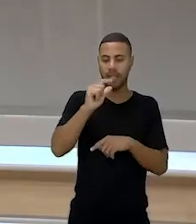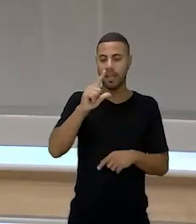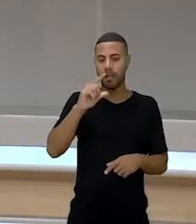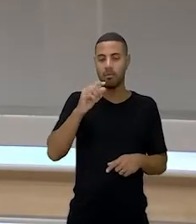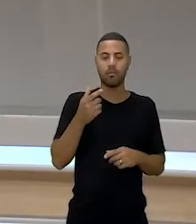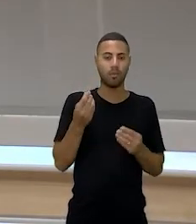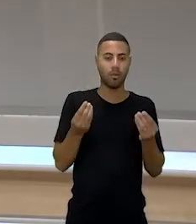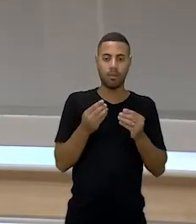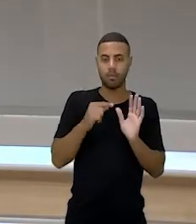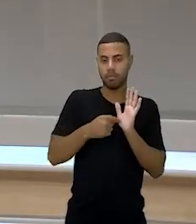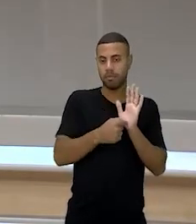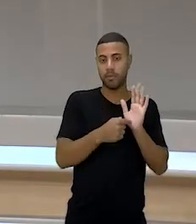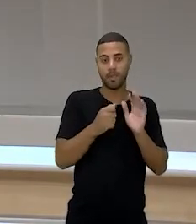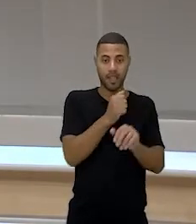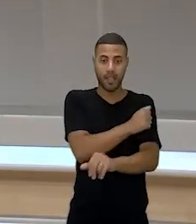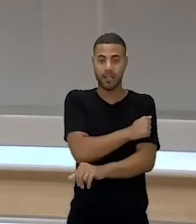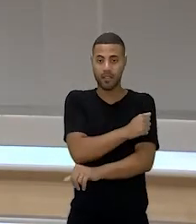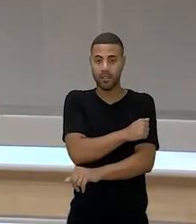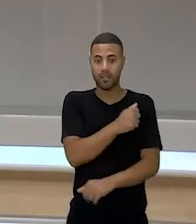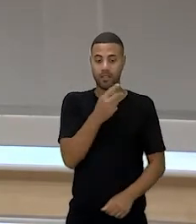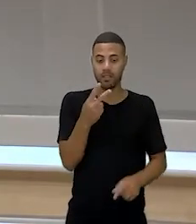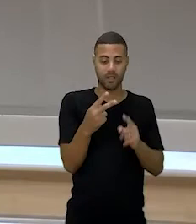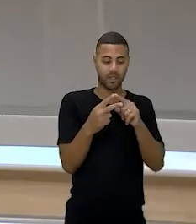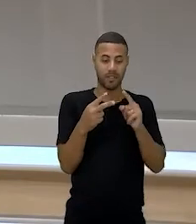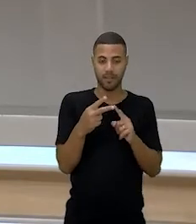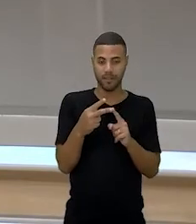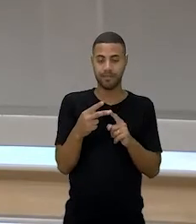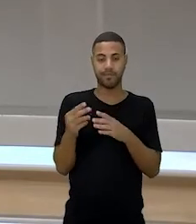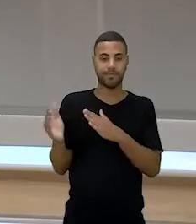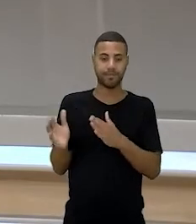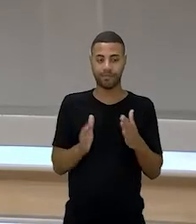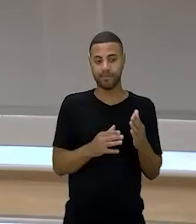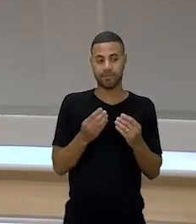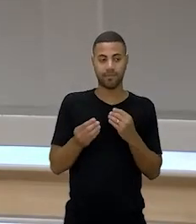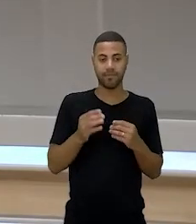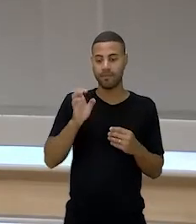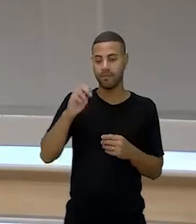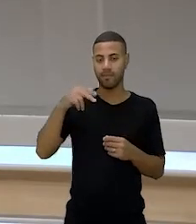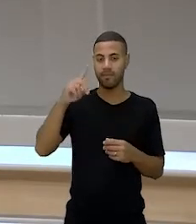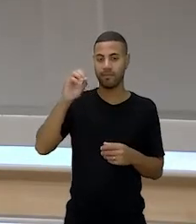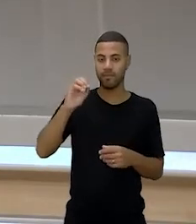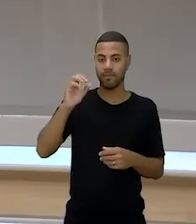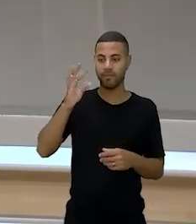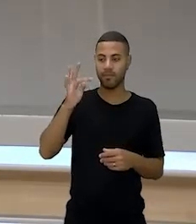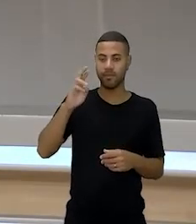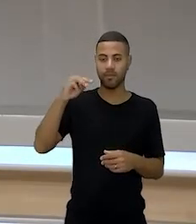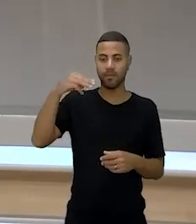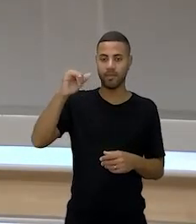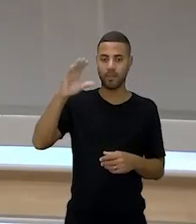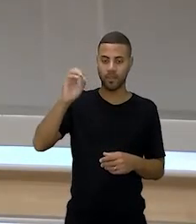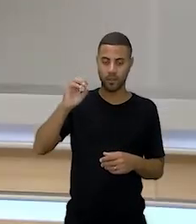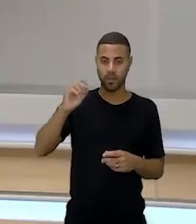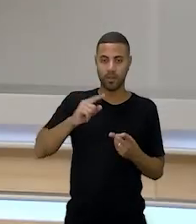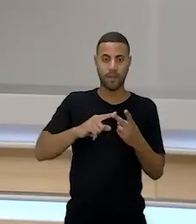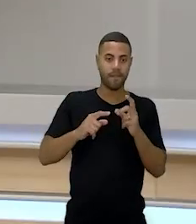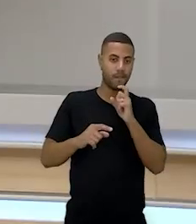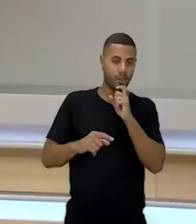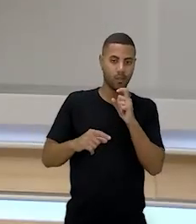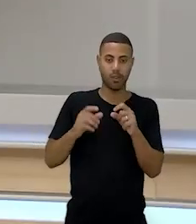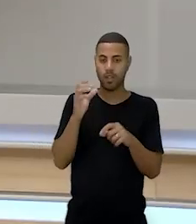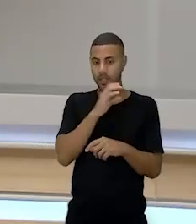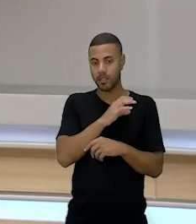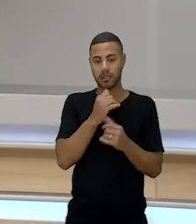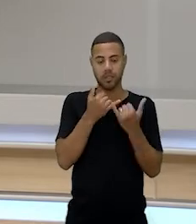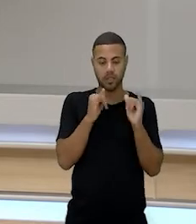mostrar para o estudante essas duas situações, de um processo endotérmico e de um processo exotérmico. Me vem aqui a ideia de